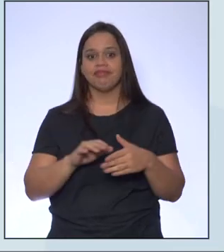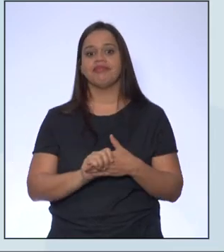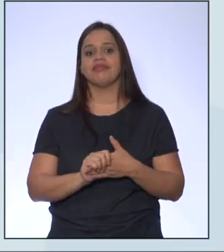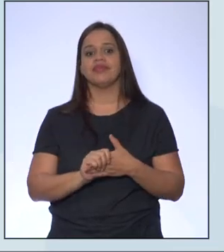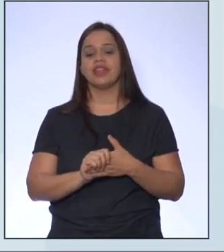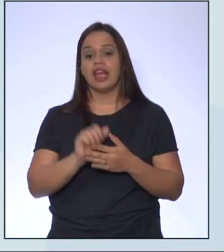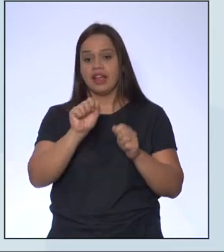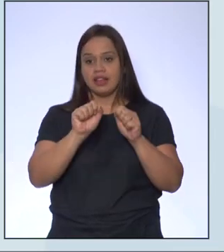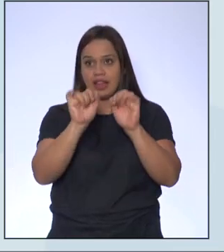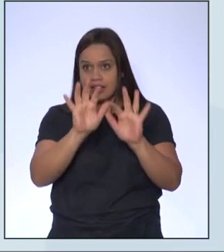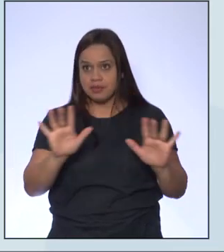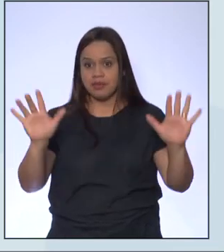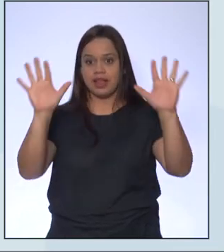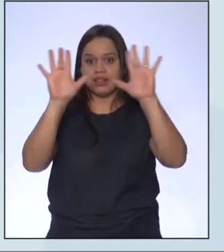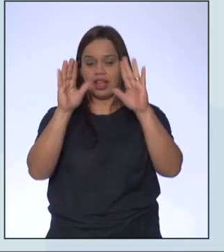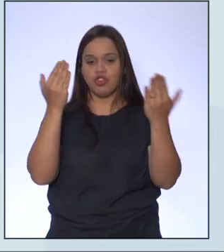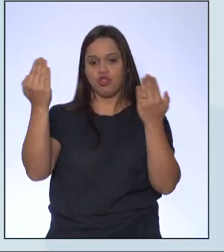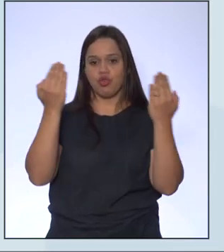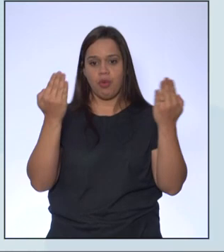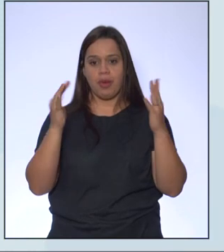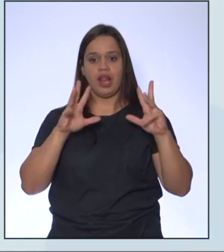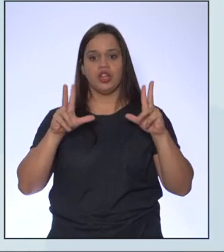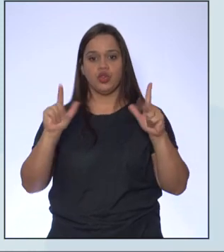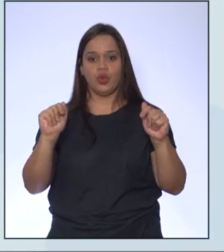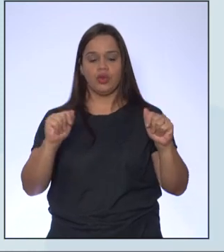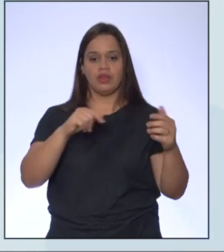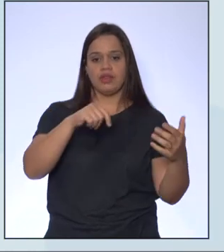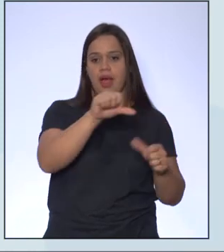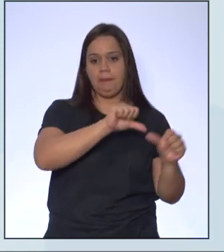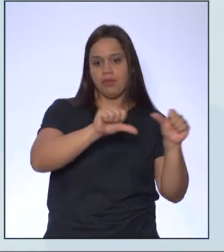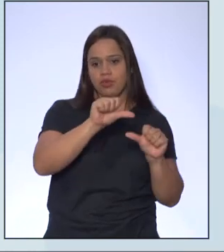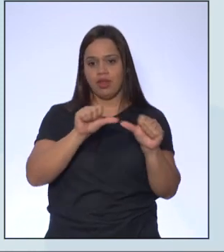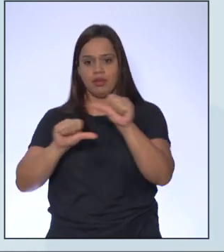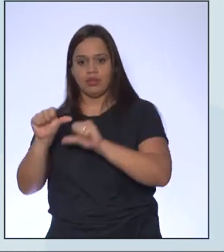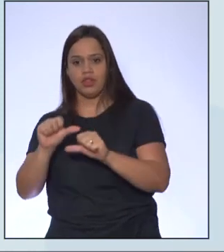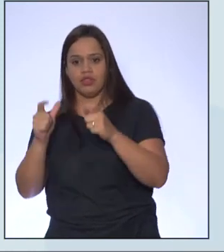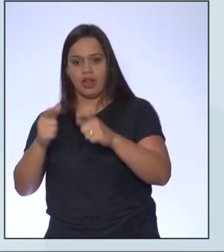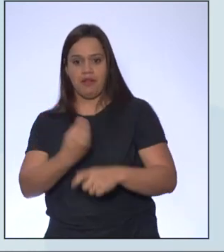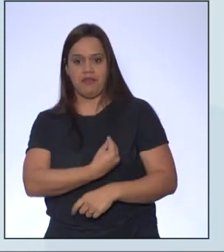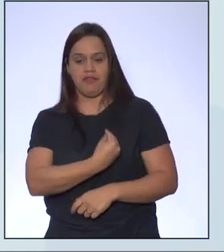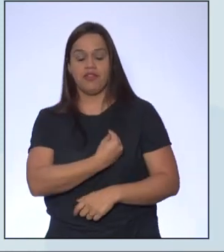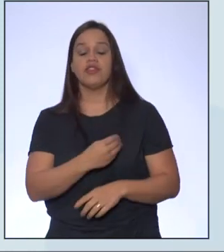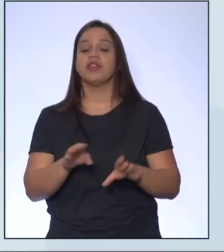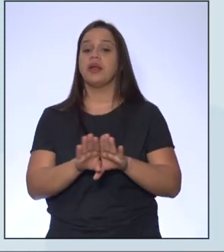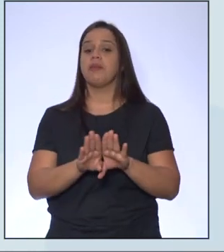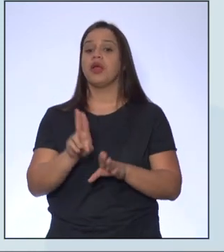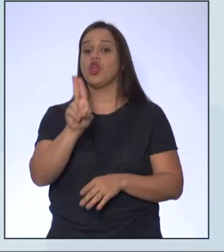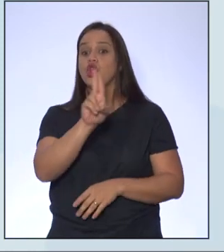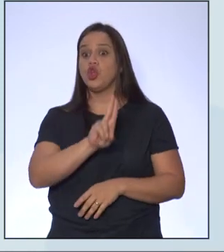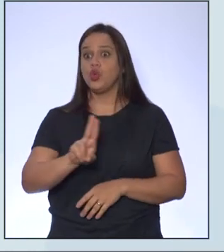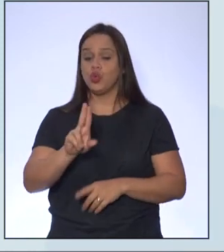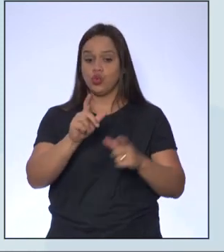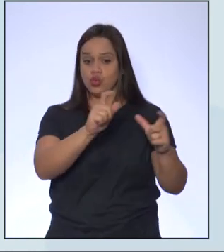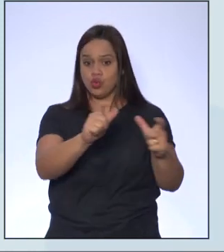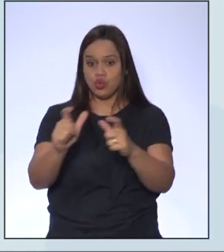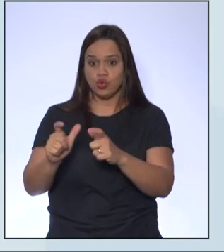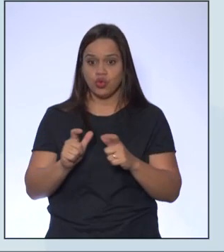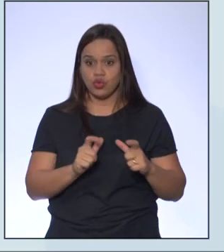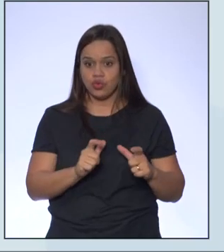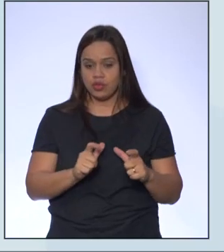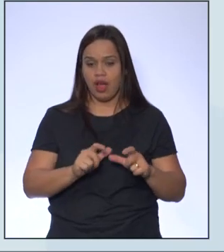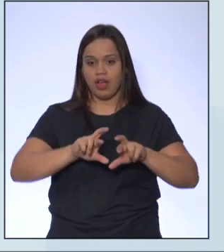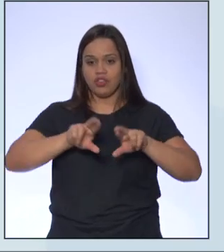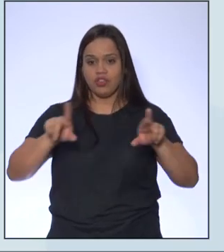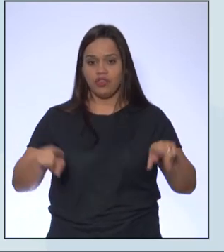constitutivos das paisagens e comparar as modificações nos lugares de vivências e os usos desses lugares em diferentes